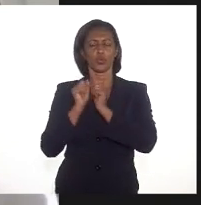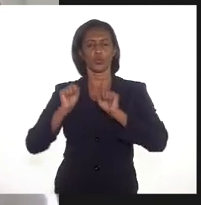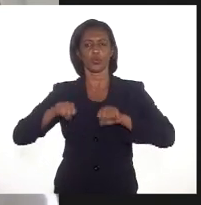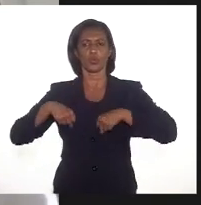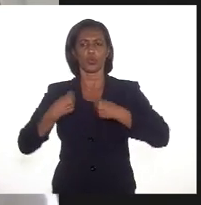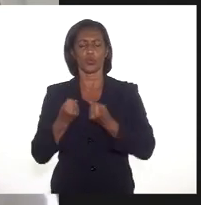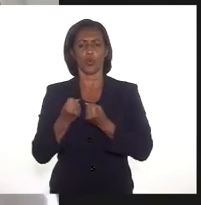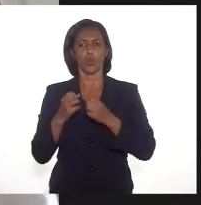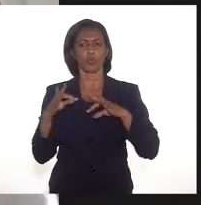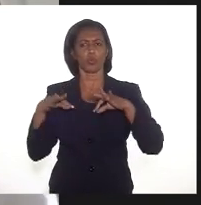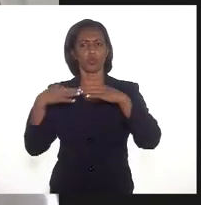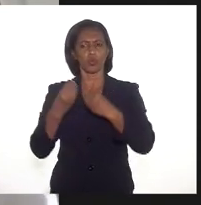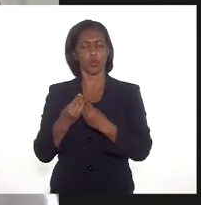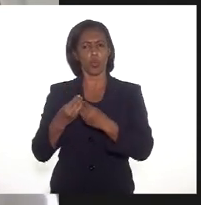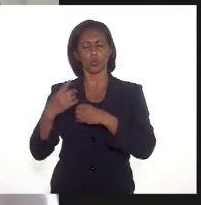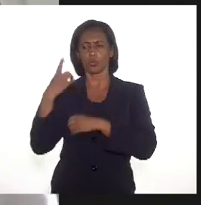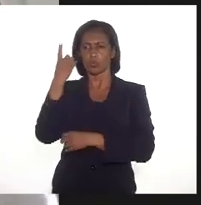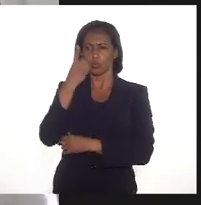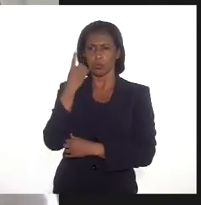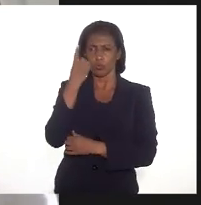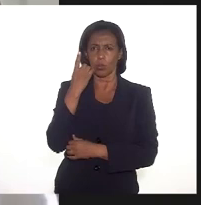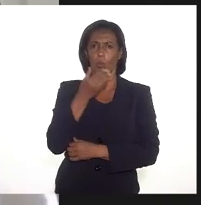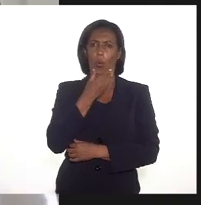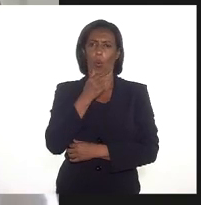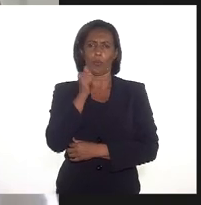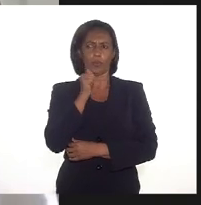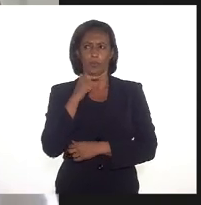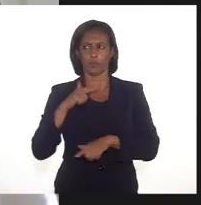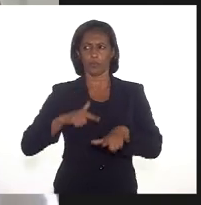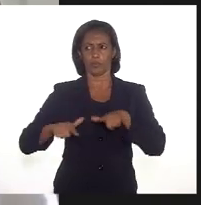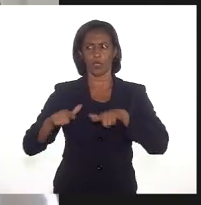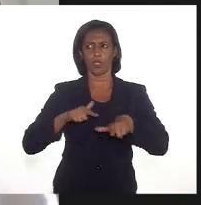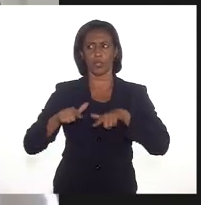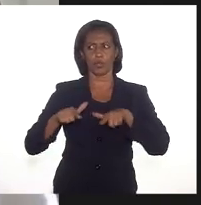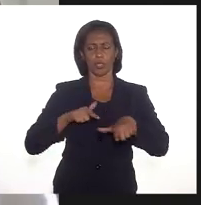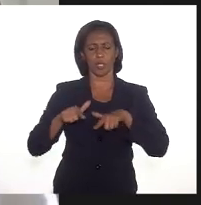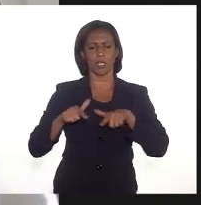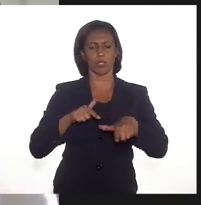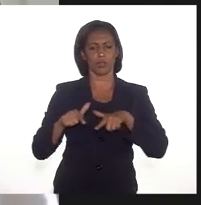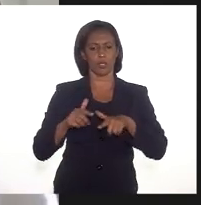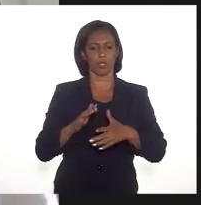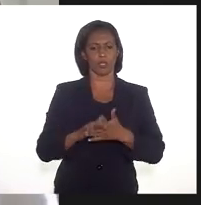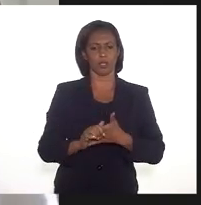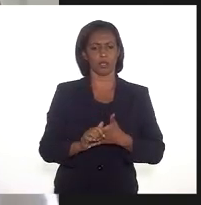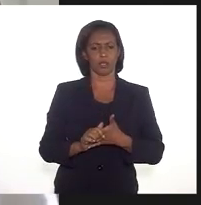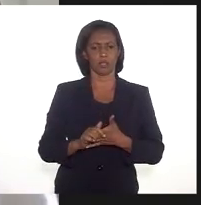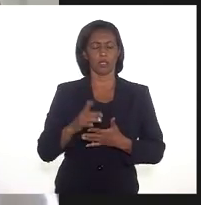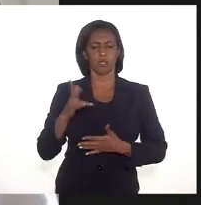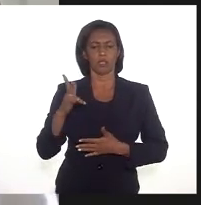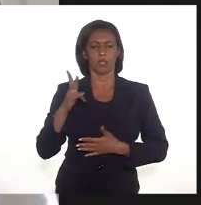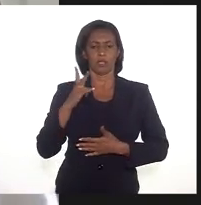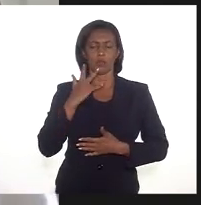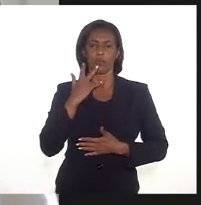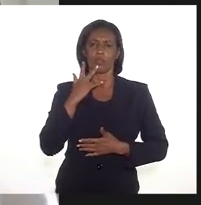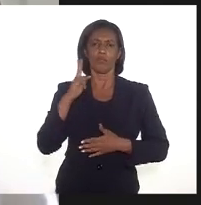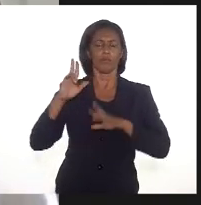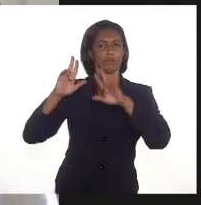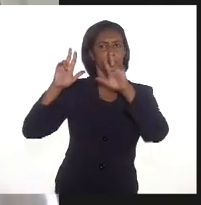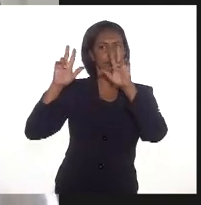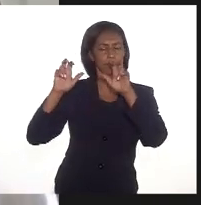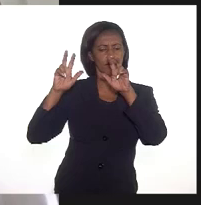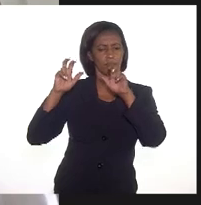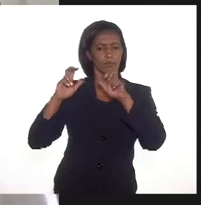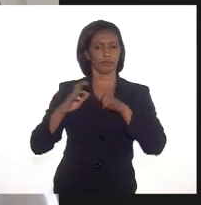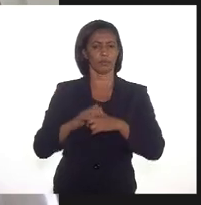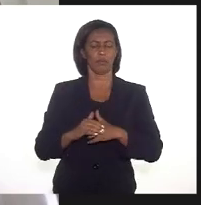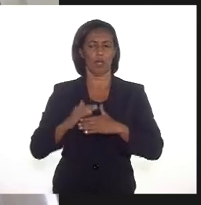de todos os deputados e deputadas desta casa. O Rio de Janeiro, no que diz respeito